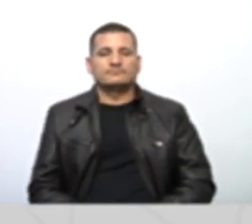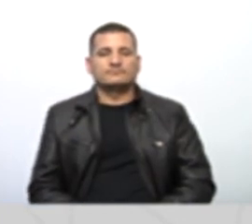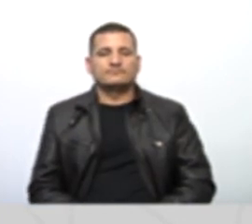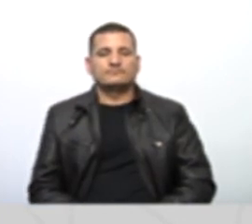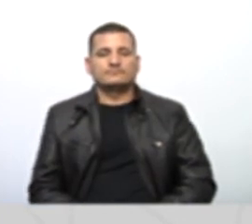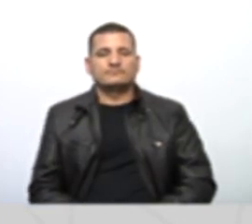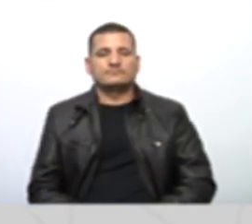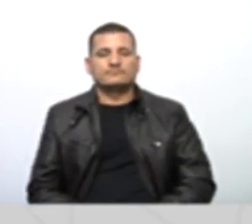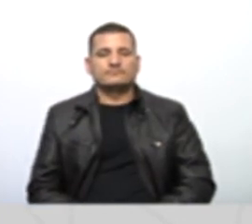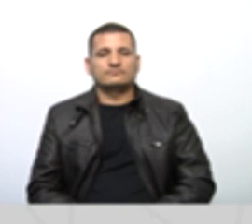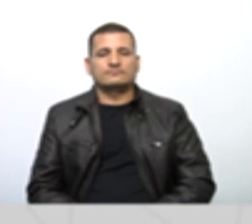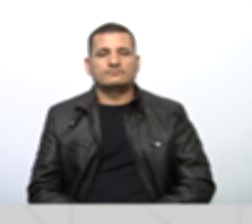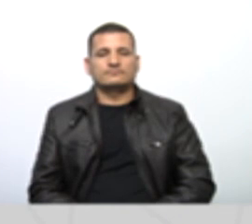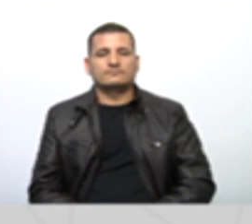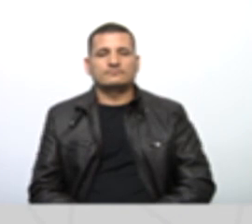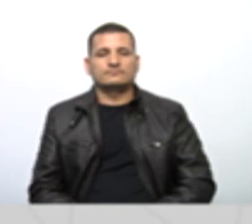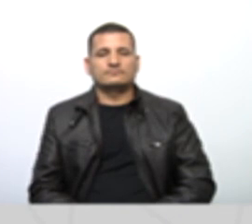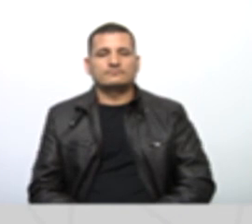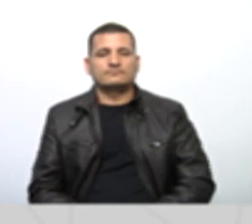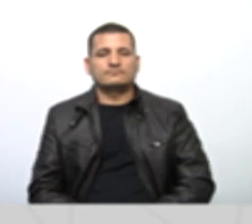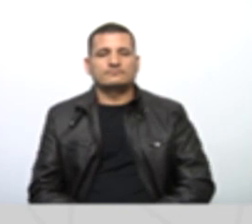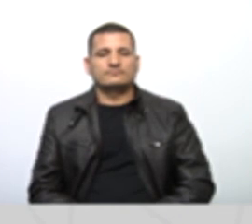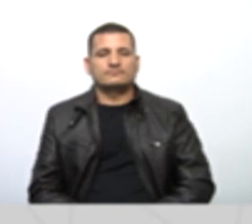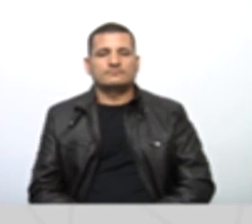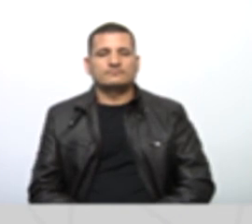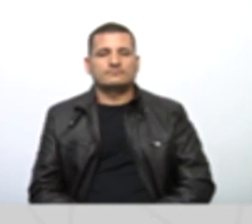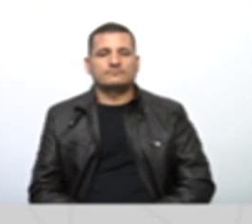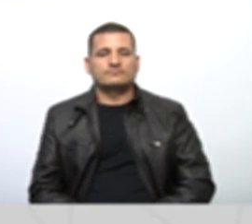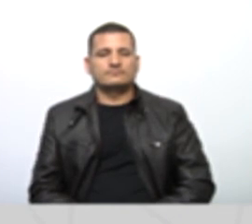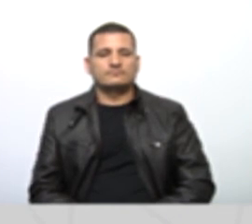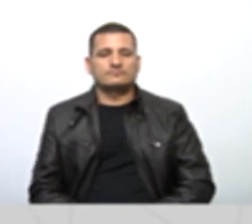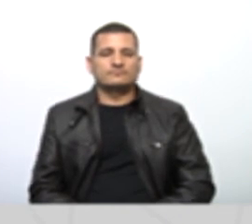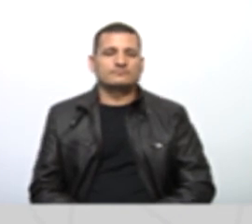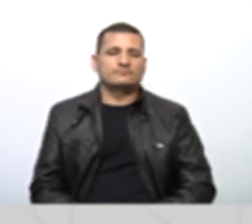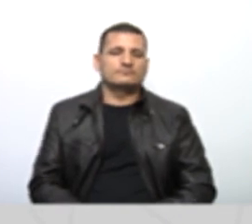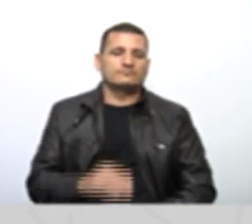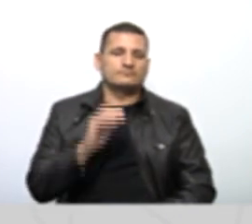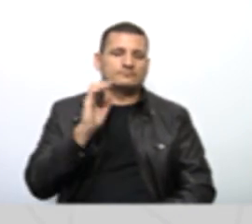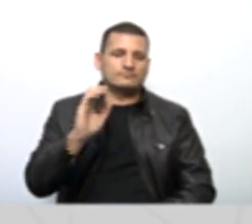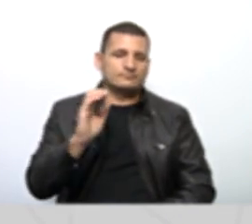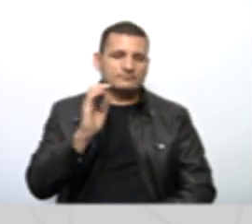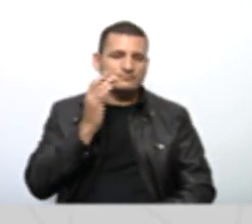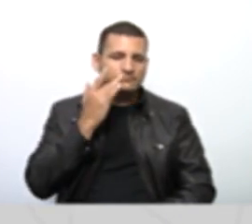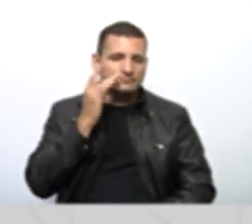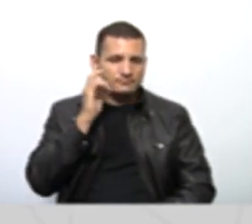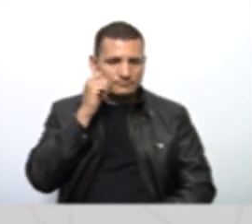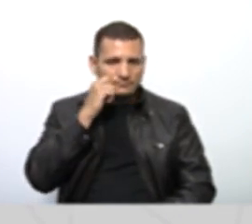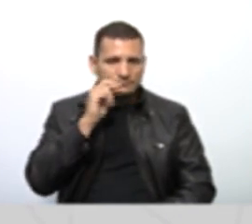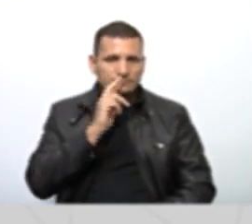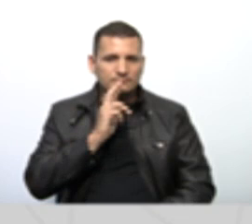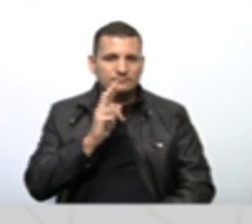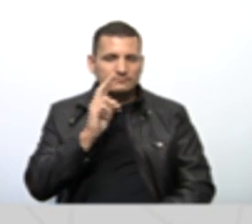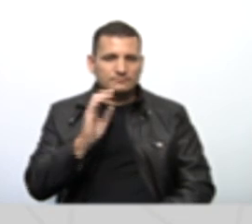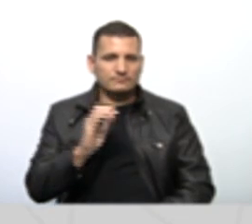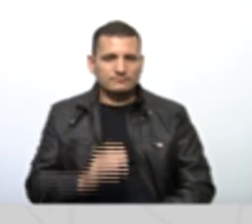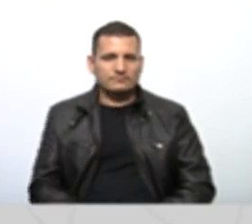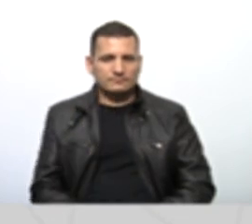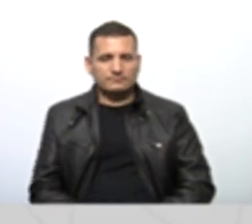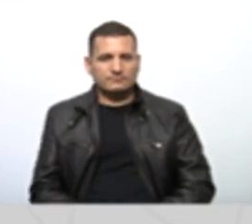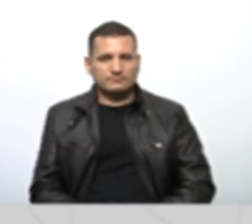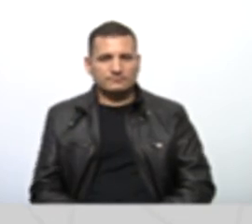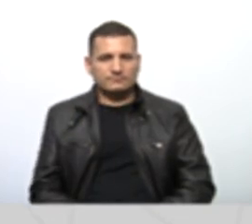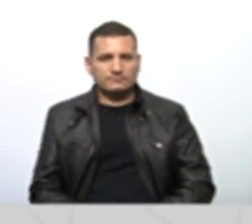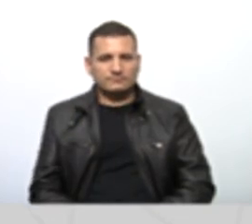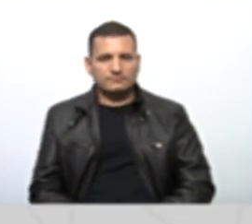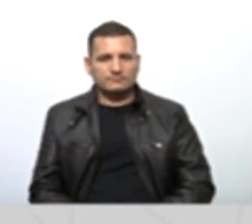pessoal de ouro preto do oeste a companhia também dizendo que a letra c deixa eu ver se tem algum aluno aqui